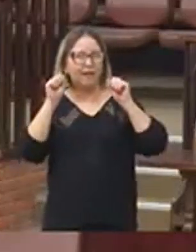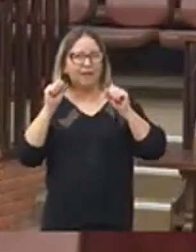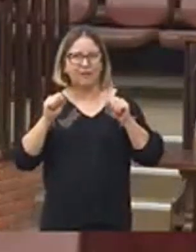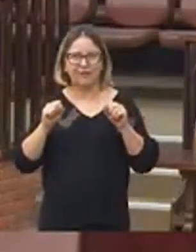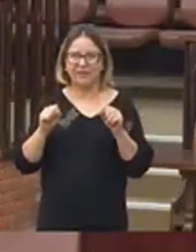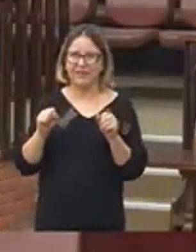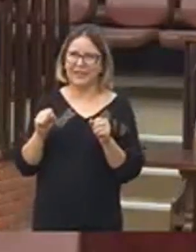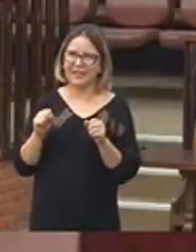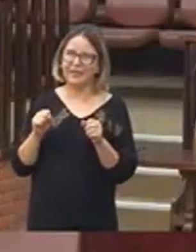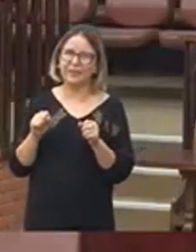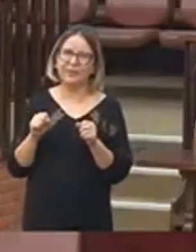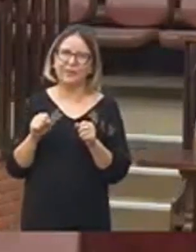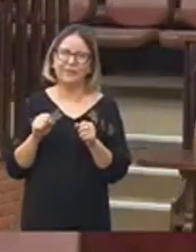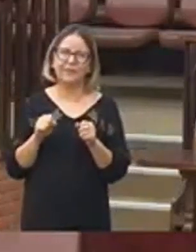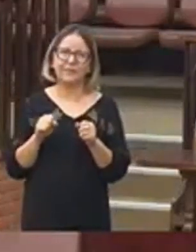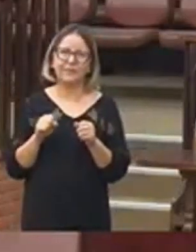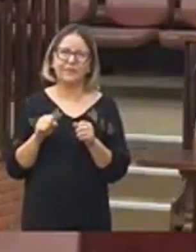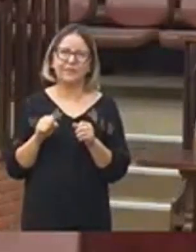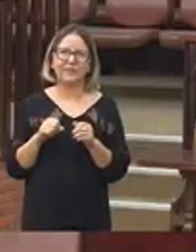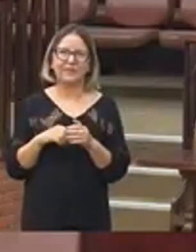Jesus faz Jesus chorar.